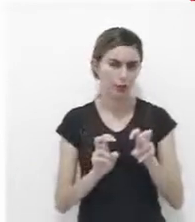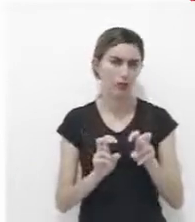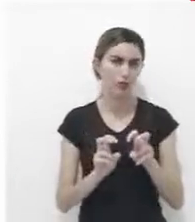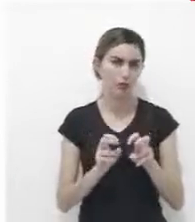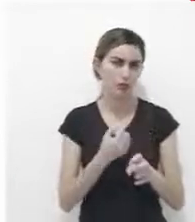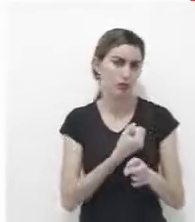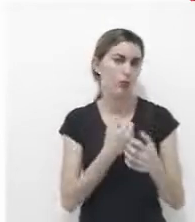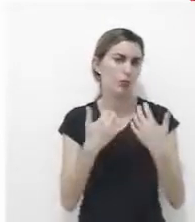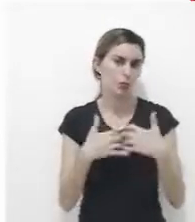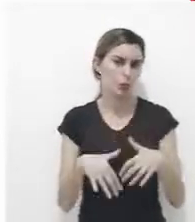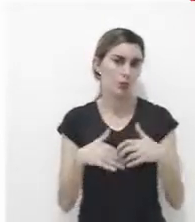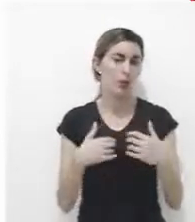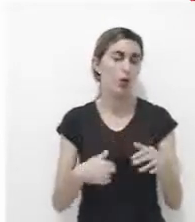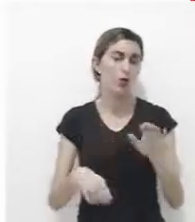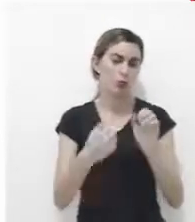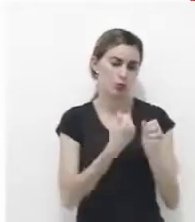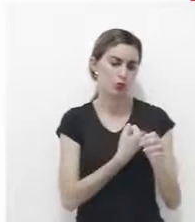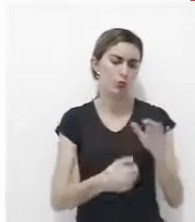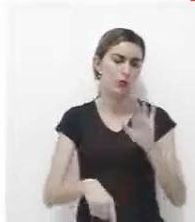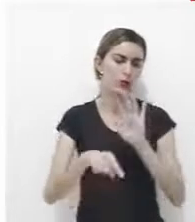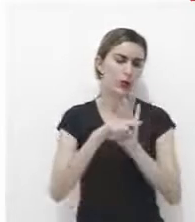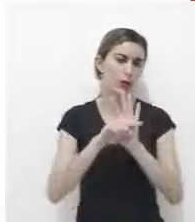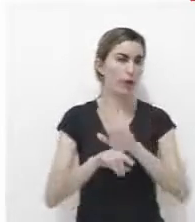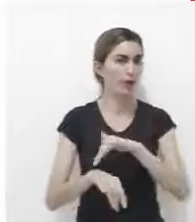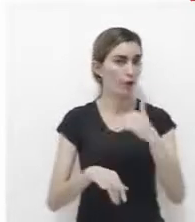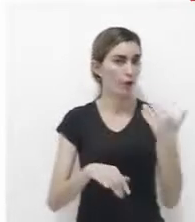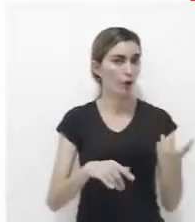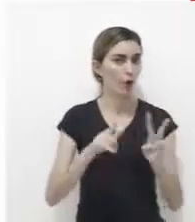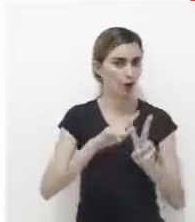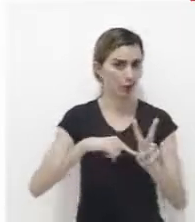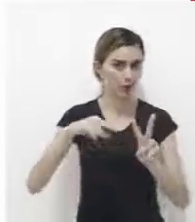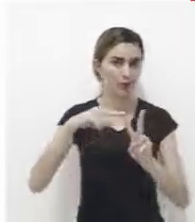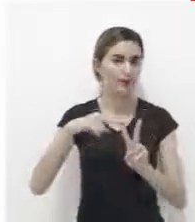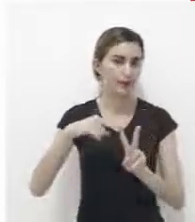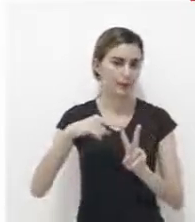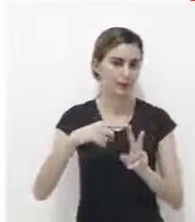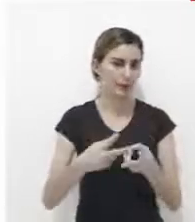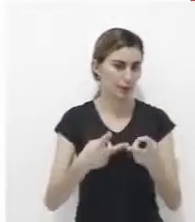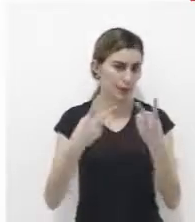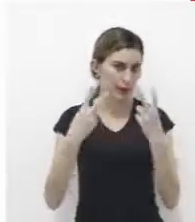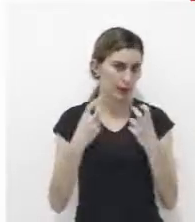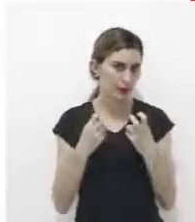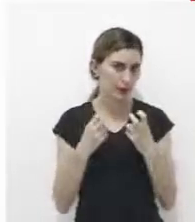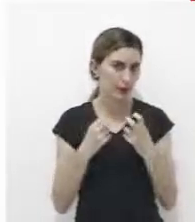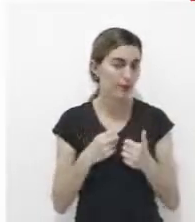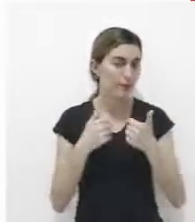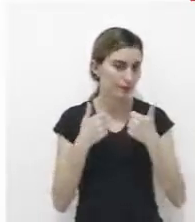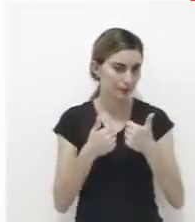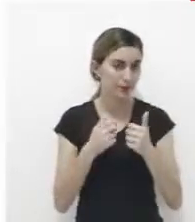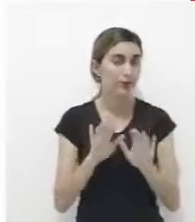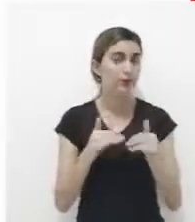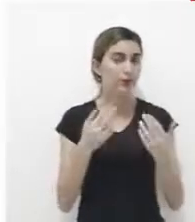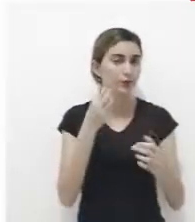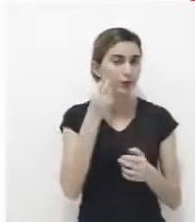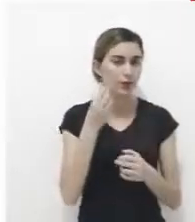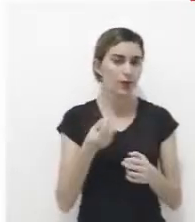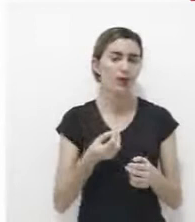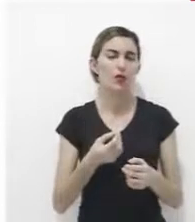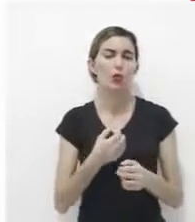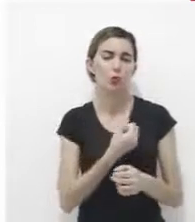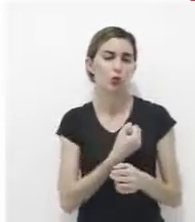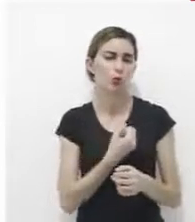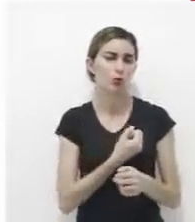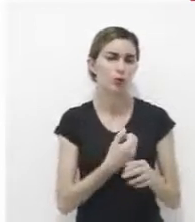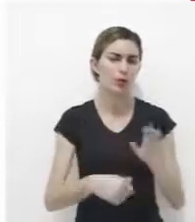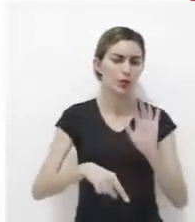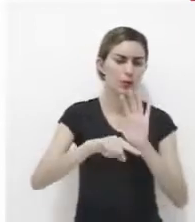assunto dos números complexos. O número negativo está fora da raiz, ok? Percebe aí? Tá bom? Então,